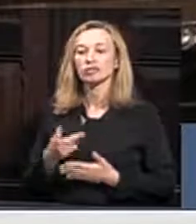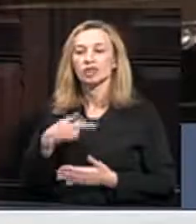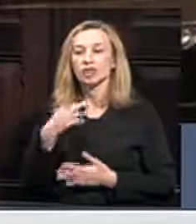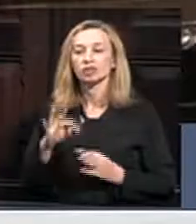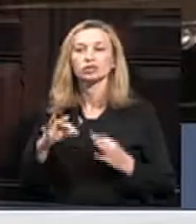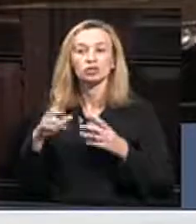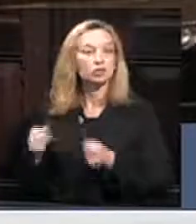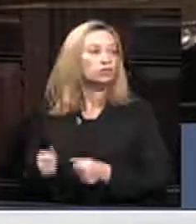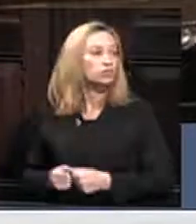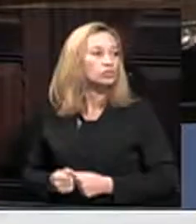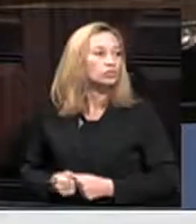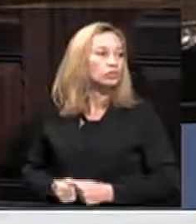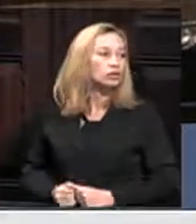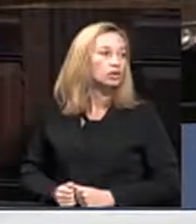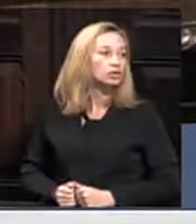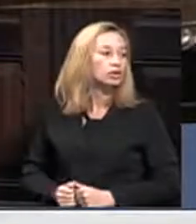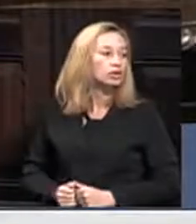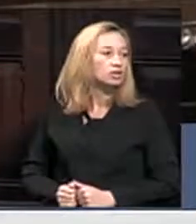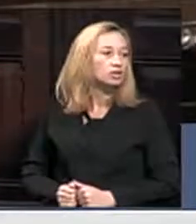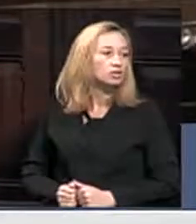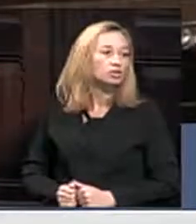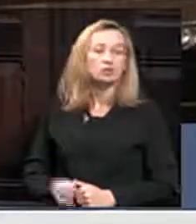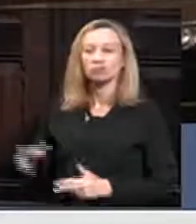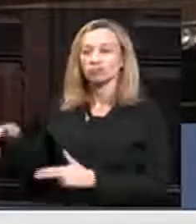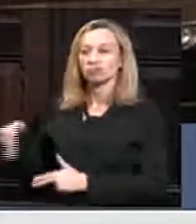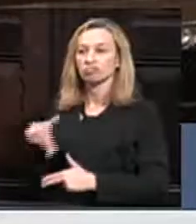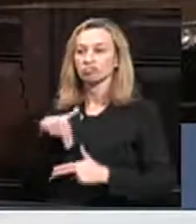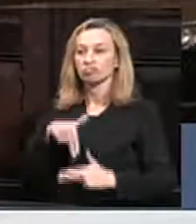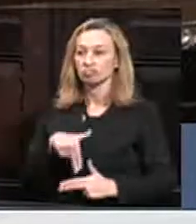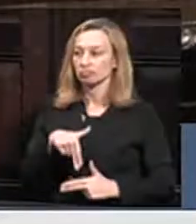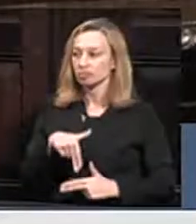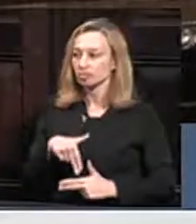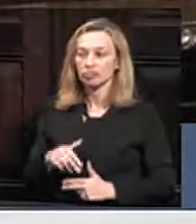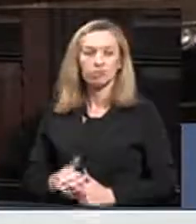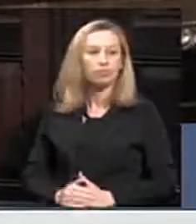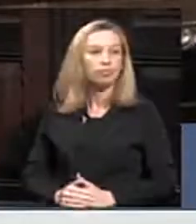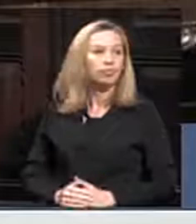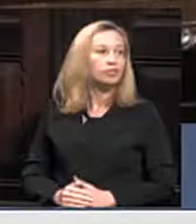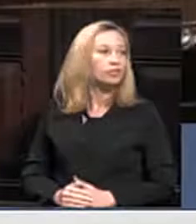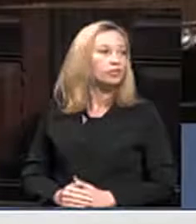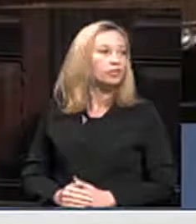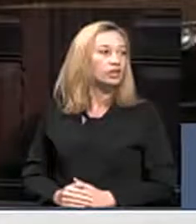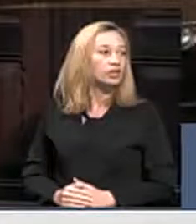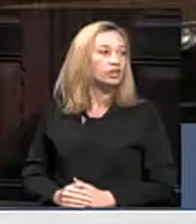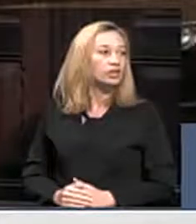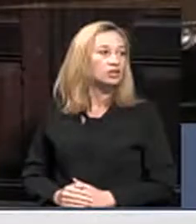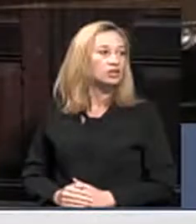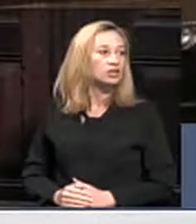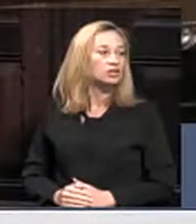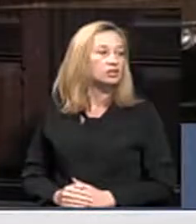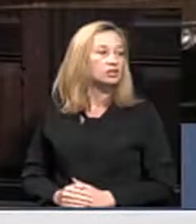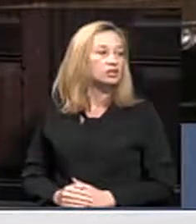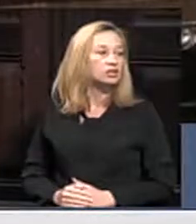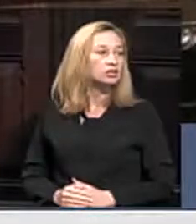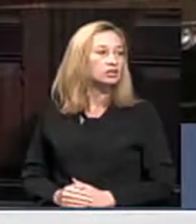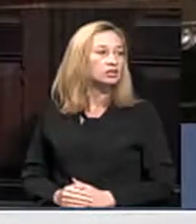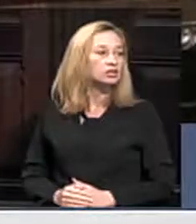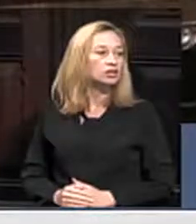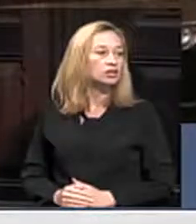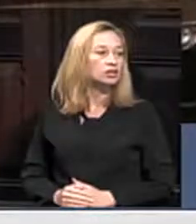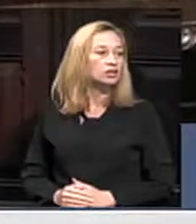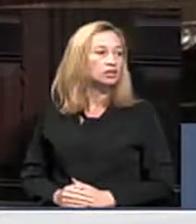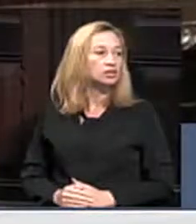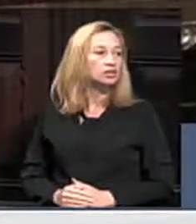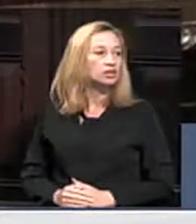e dizer que eu venho aqui a esta tribuna para fazer uma análise sobre as